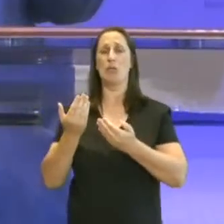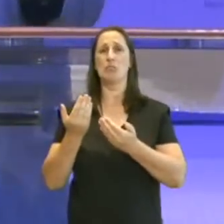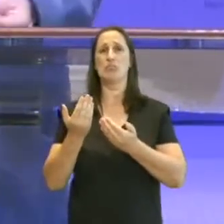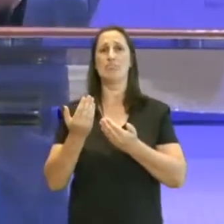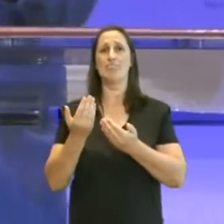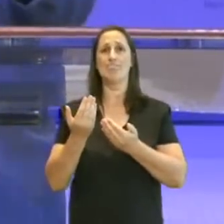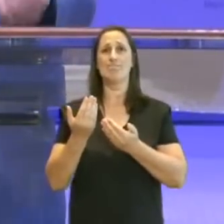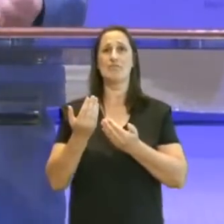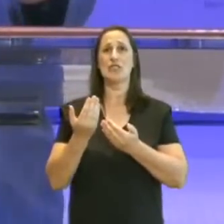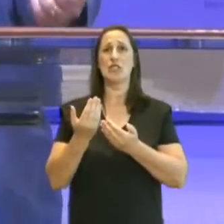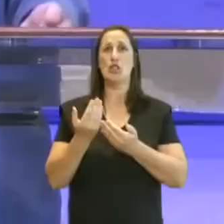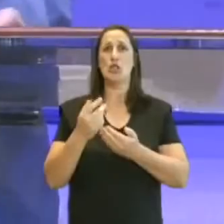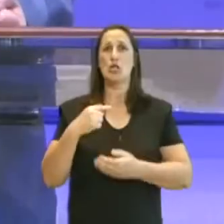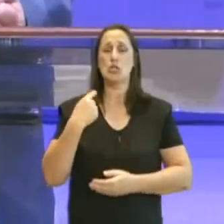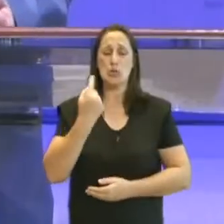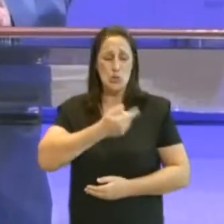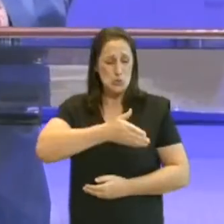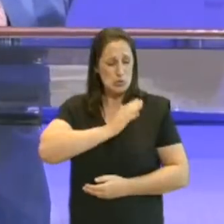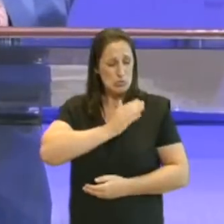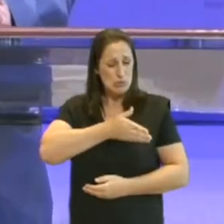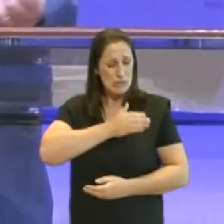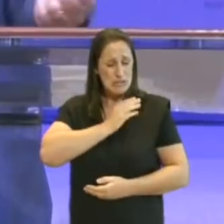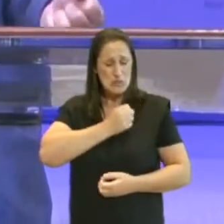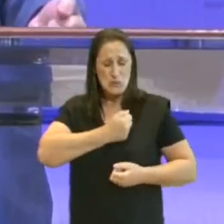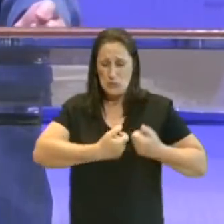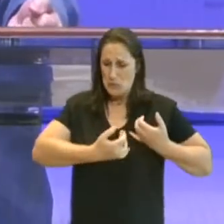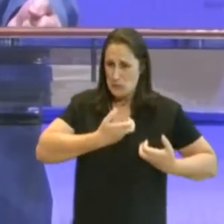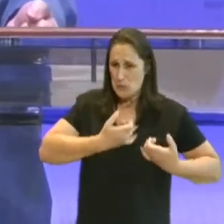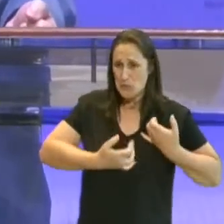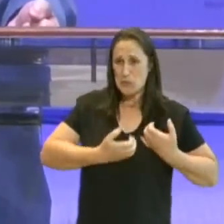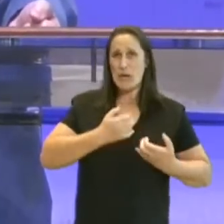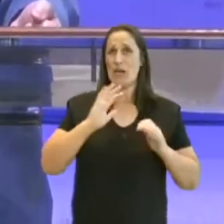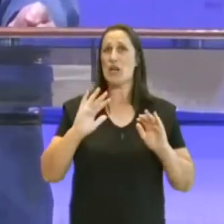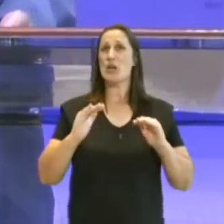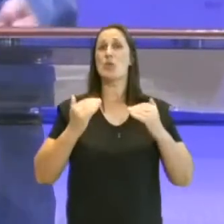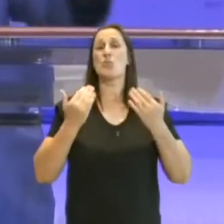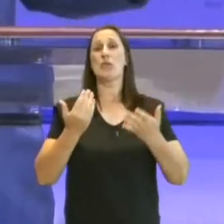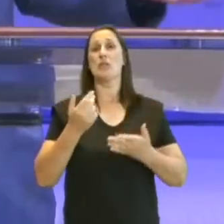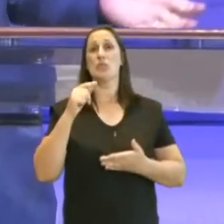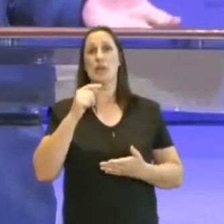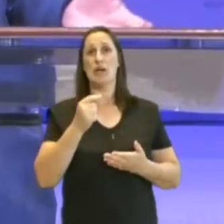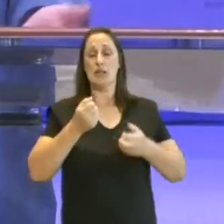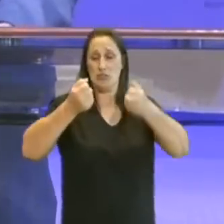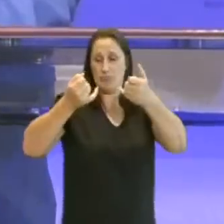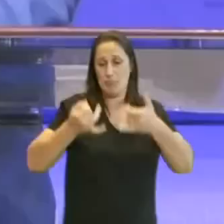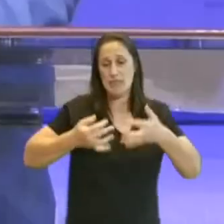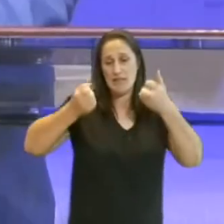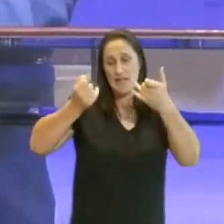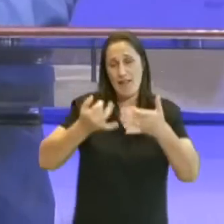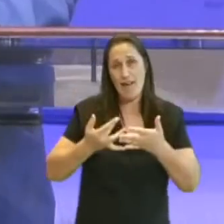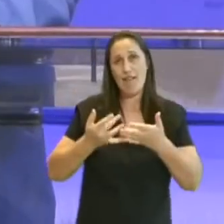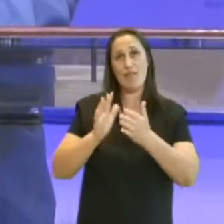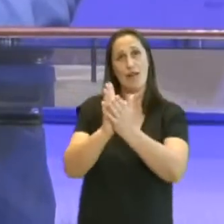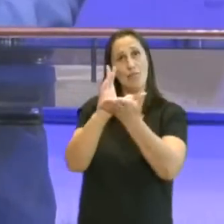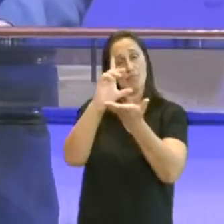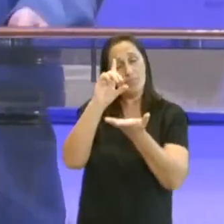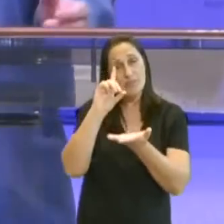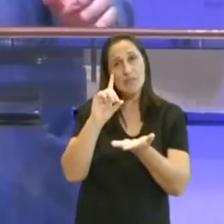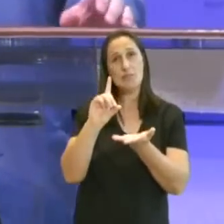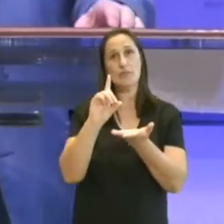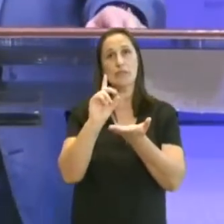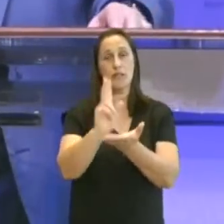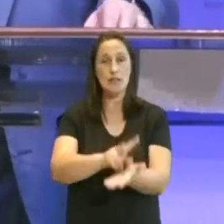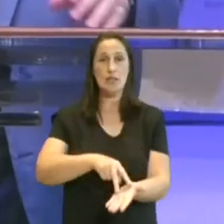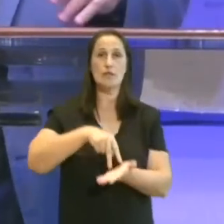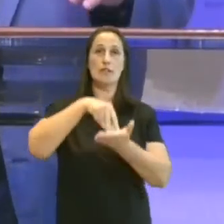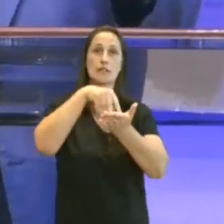estava queimando o nosso coração enquanto ele nos falava no caminho e nos expunha as Escrituras? E